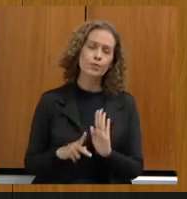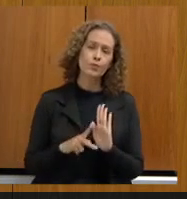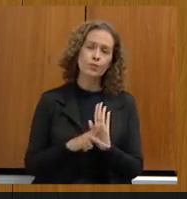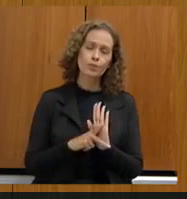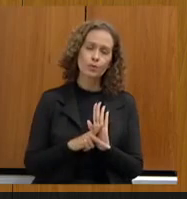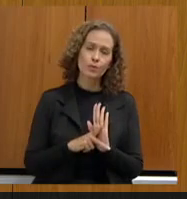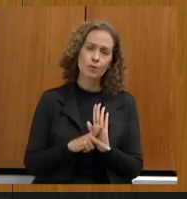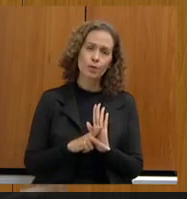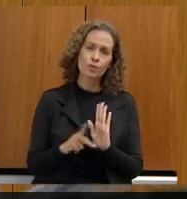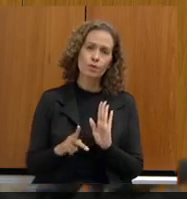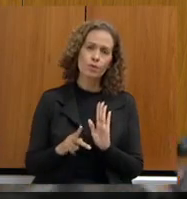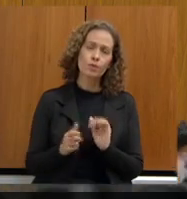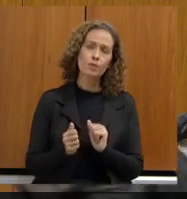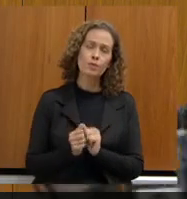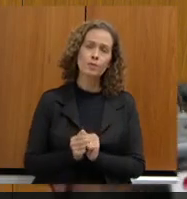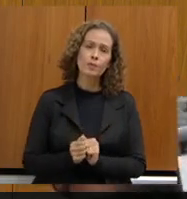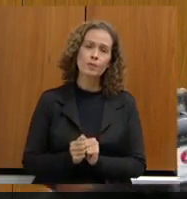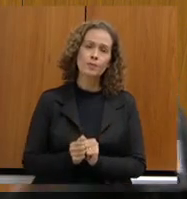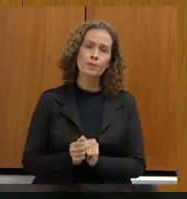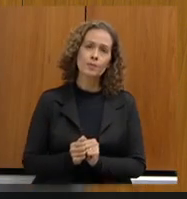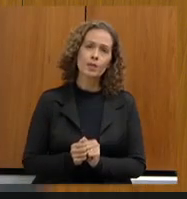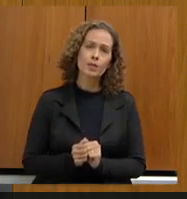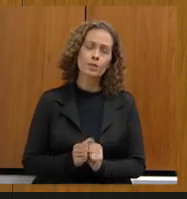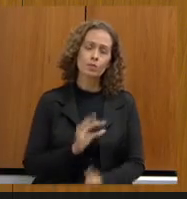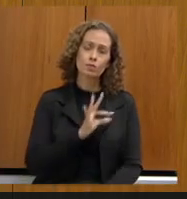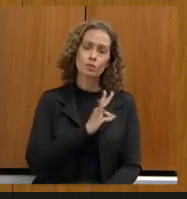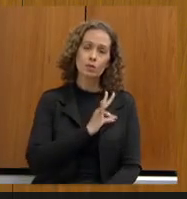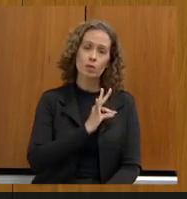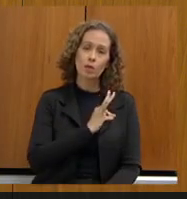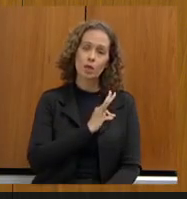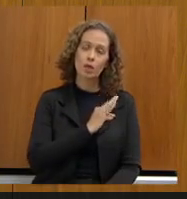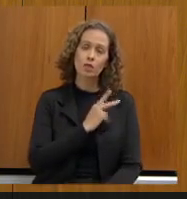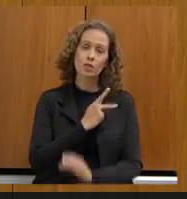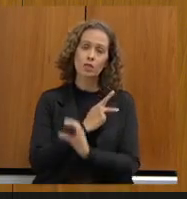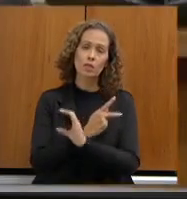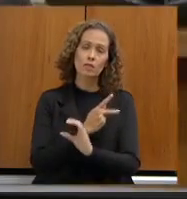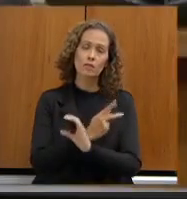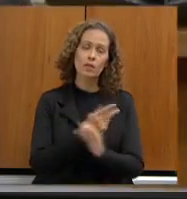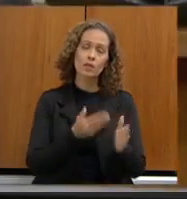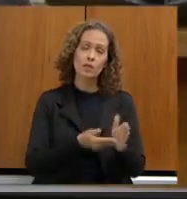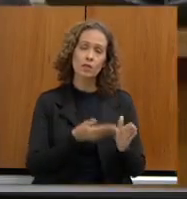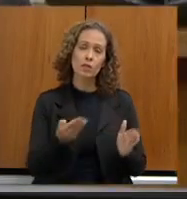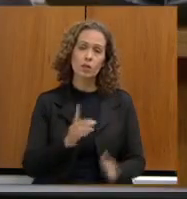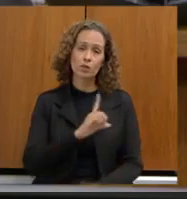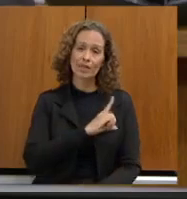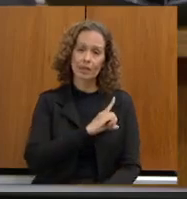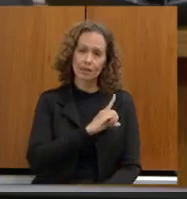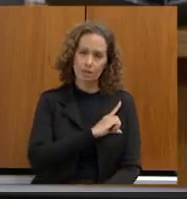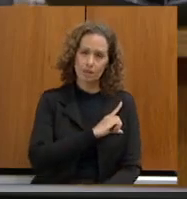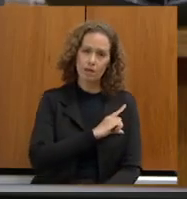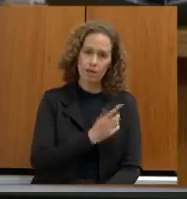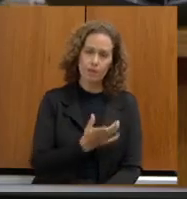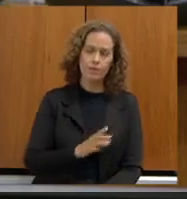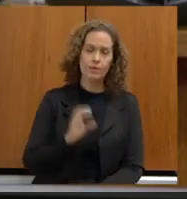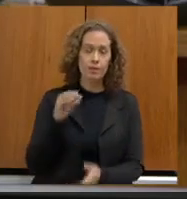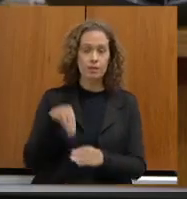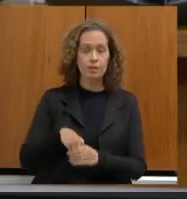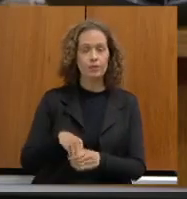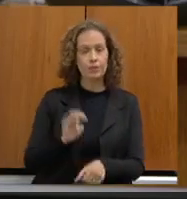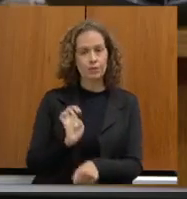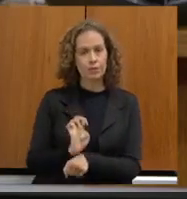a retirada dos policiais civis da atividade de trânsito pelo Estado afora então